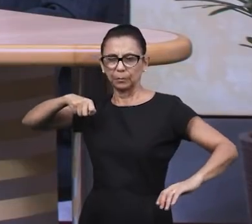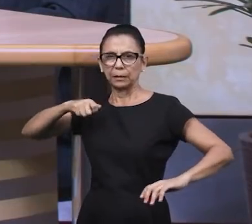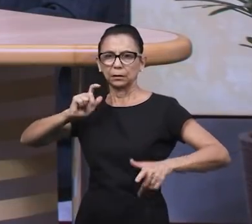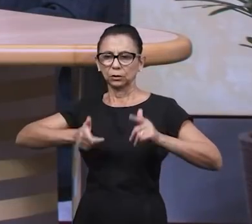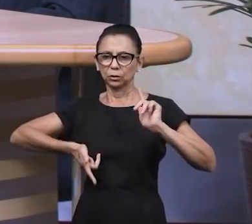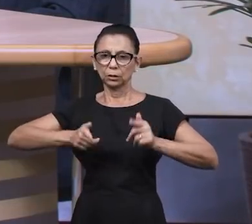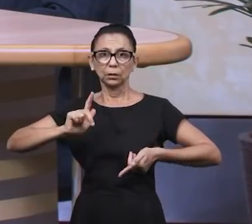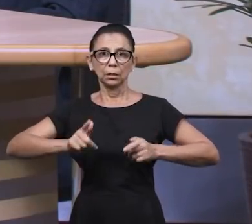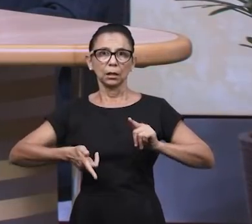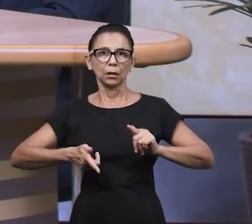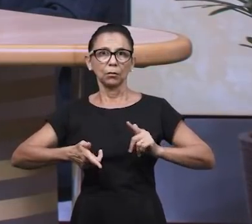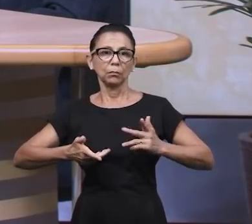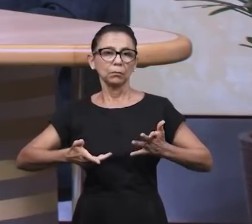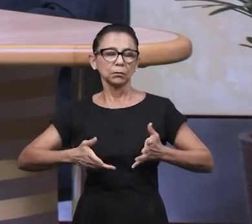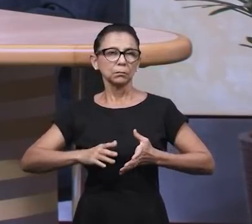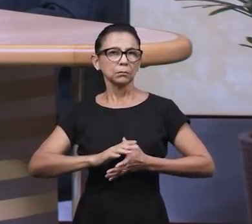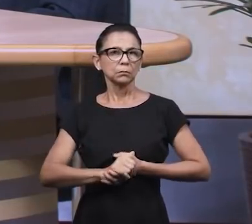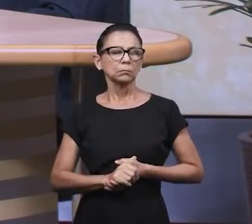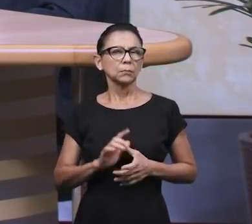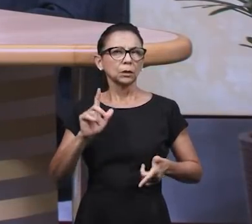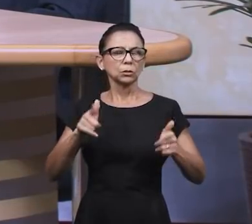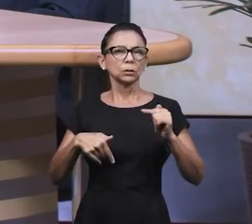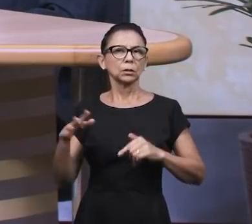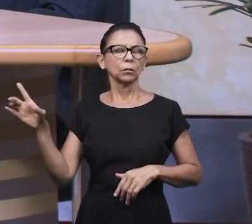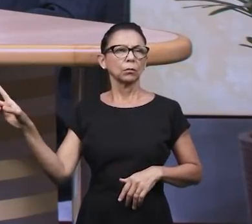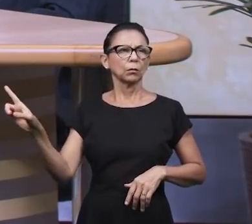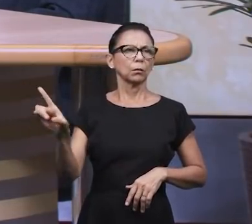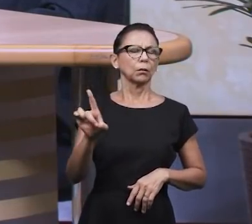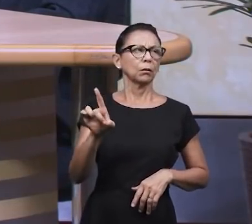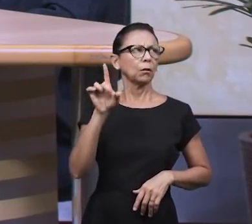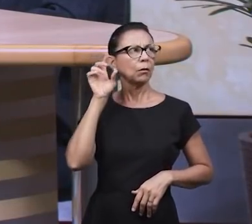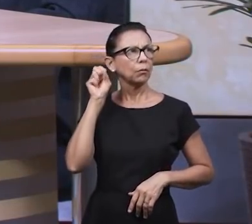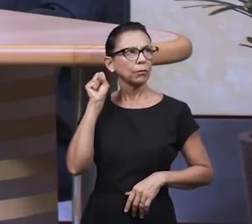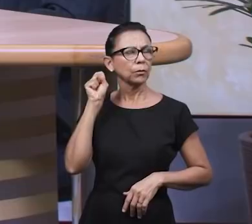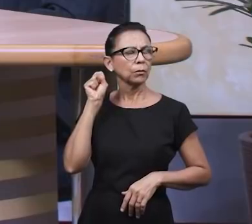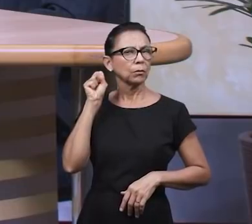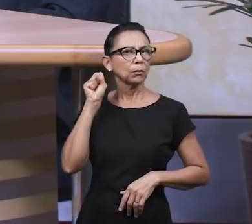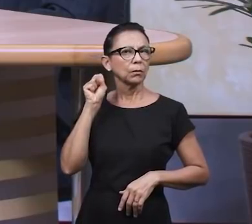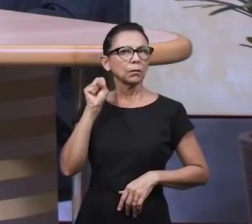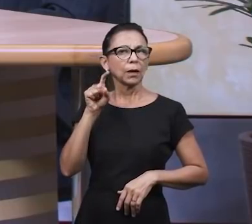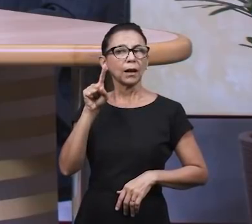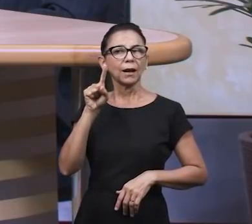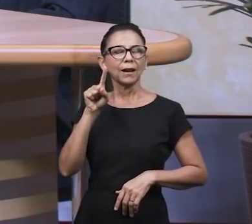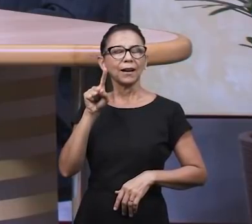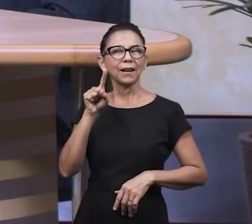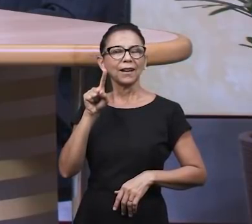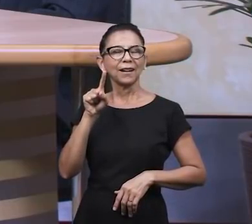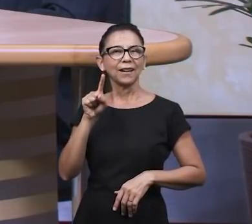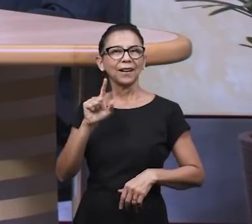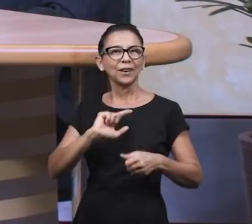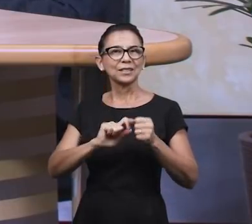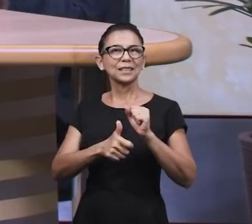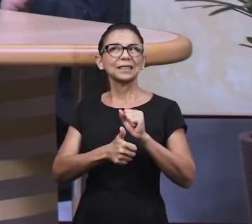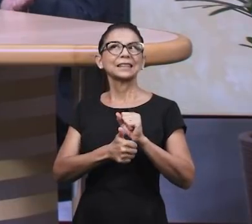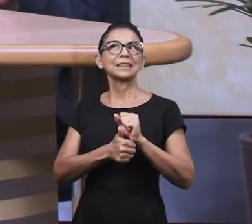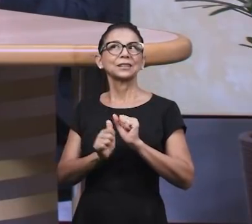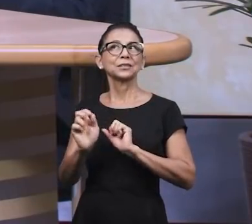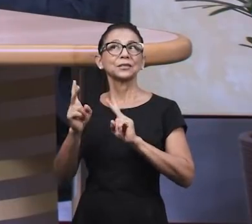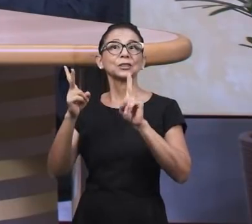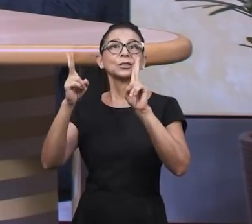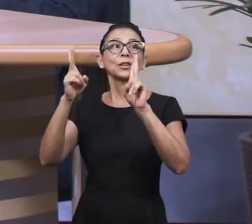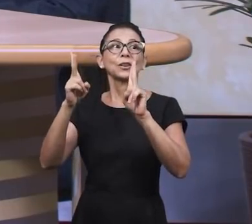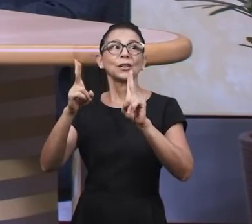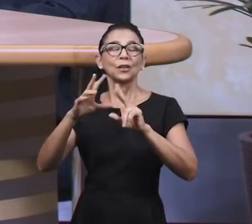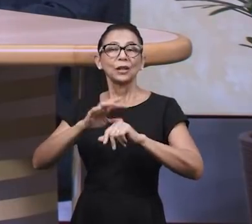do exército de Gideão. E Gideão passando, quando ele ouviu aquilo, ele entendeu então que ali estava o segredo da vitória e